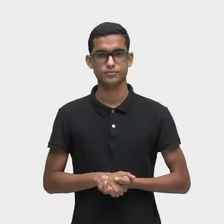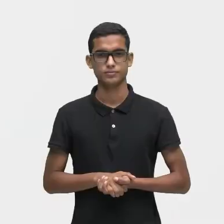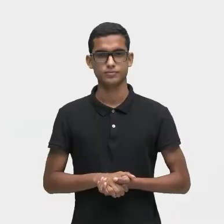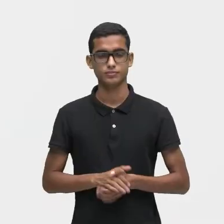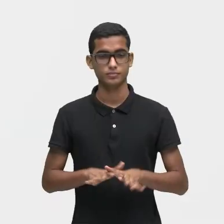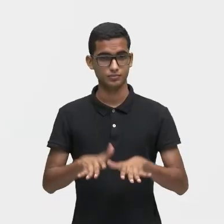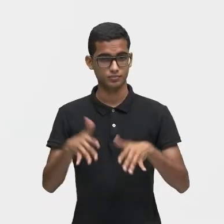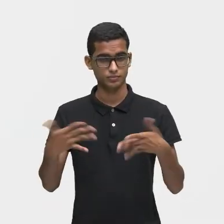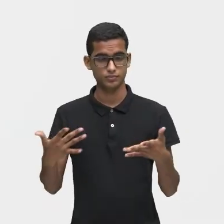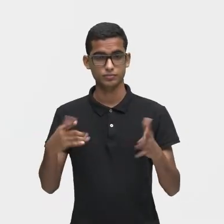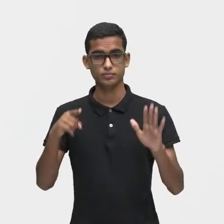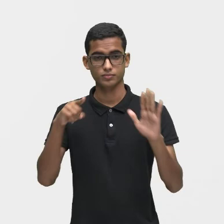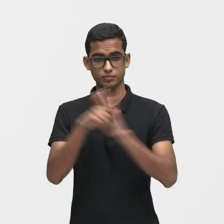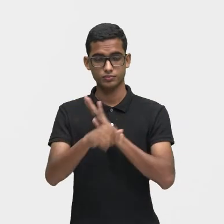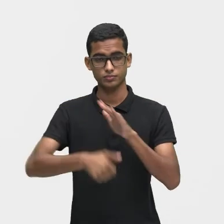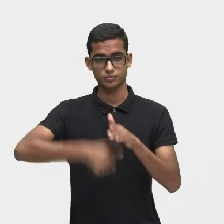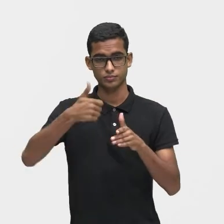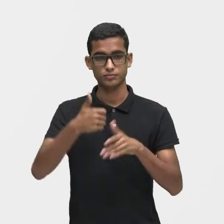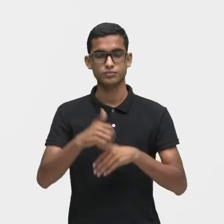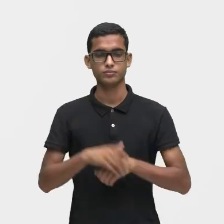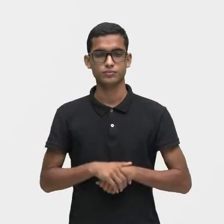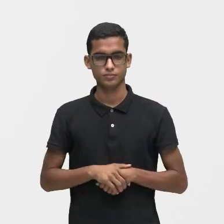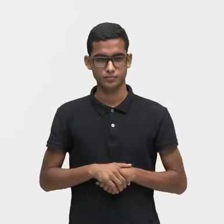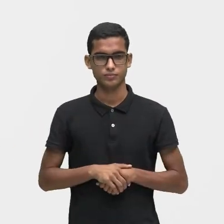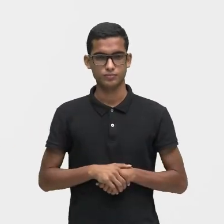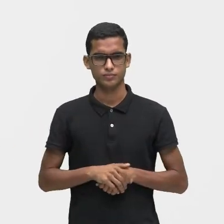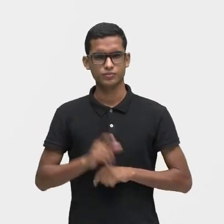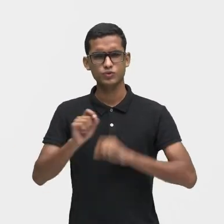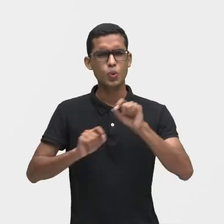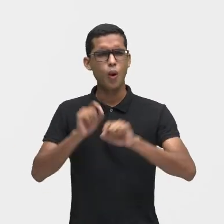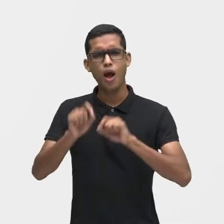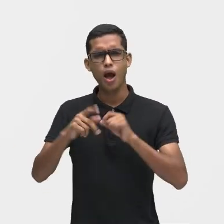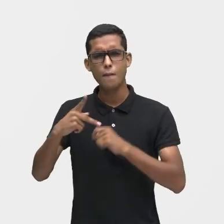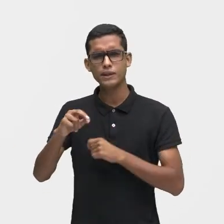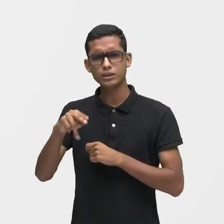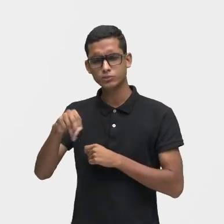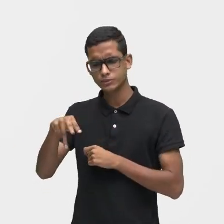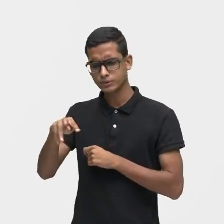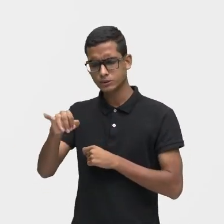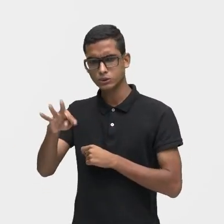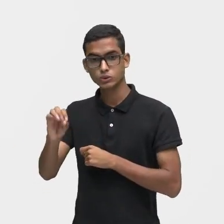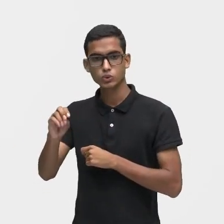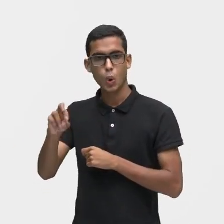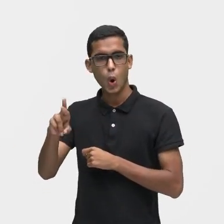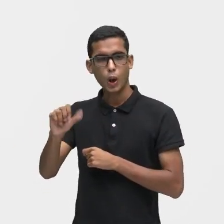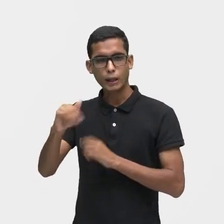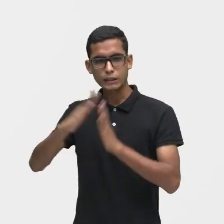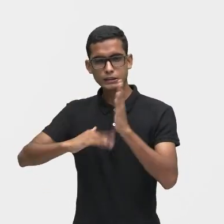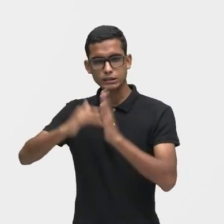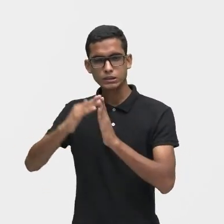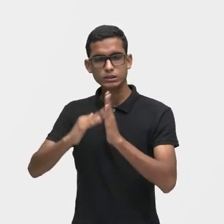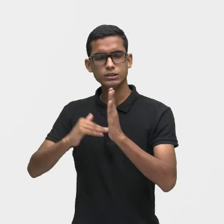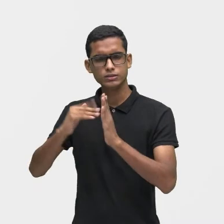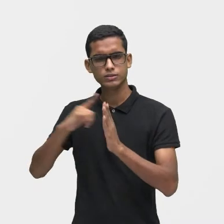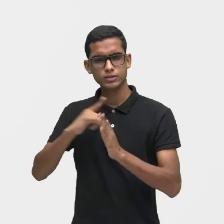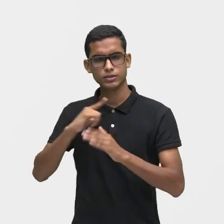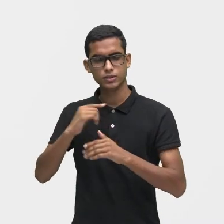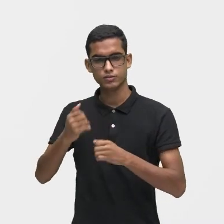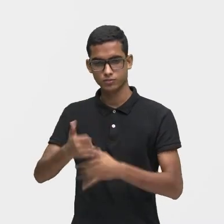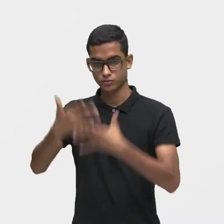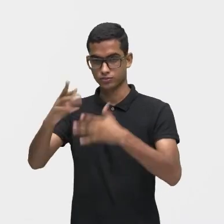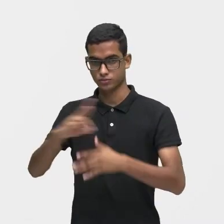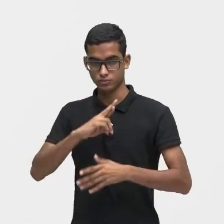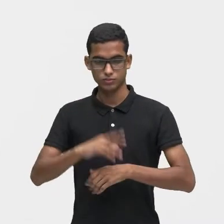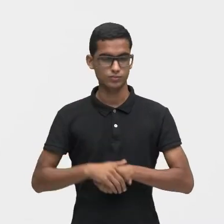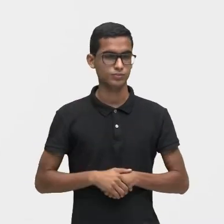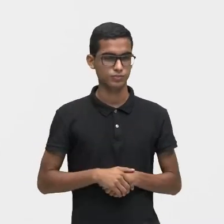Então, a primeira pergunta: o que é o pigmento corante de uma tinta? Então, vocês vão responder no chat. A segunda: